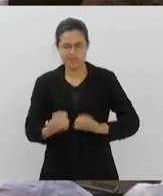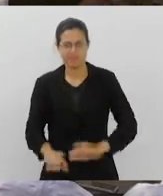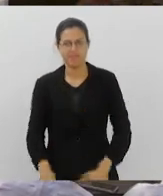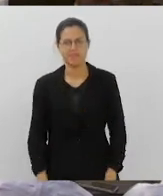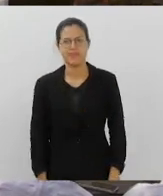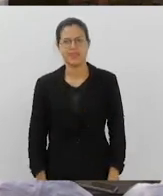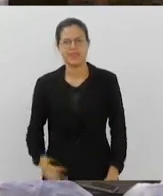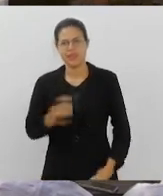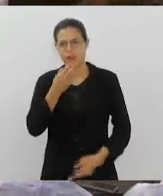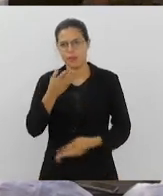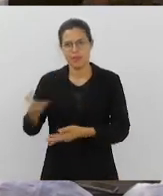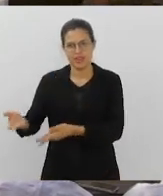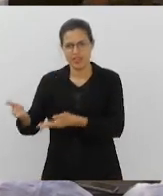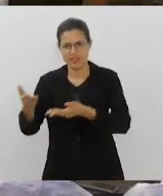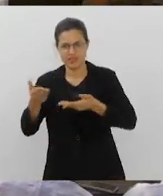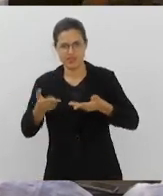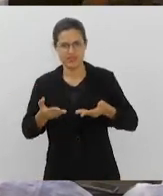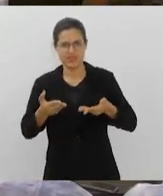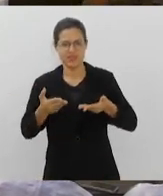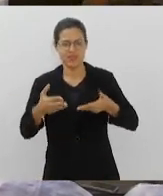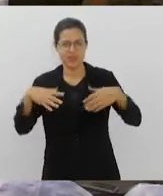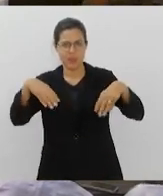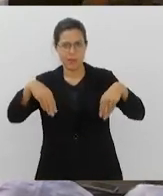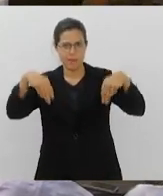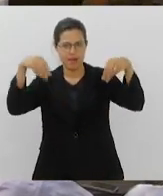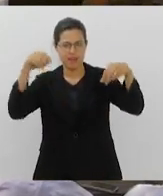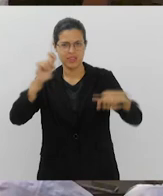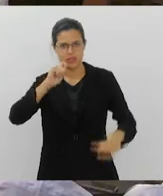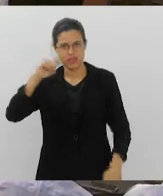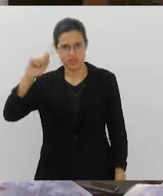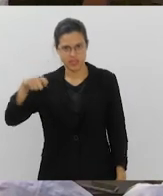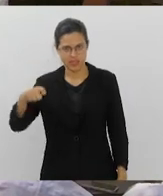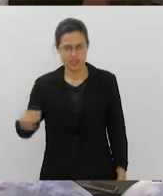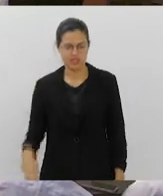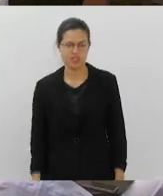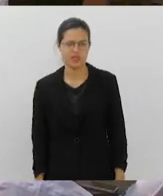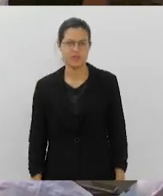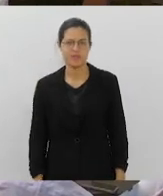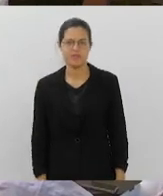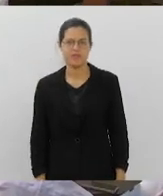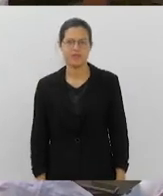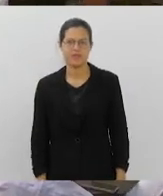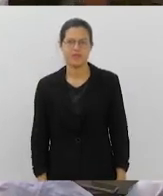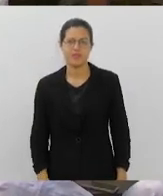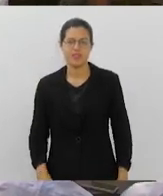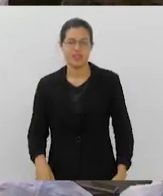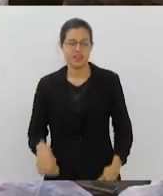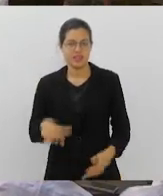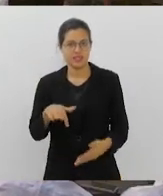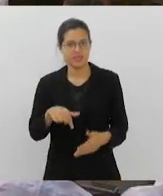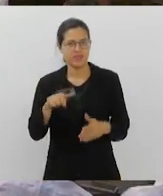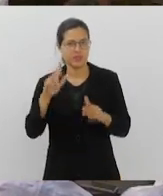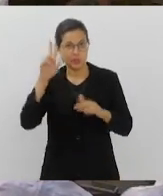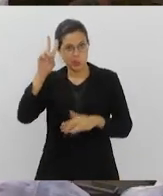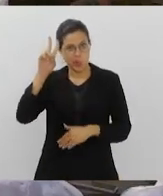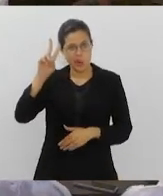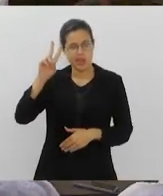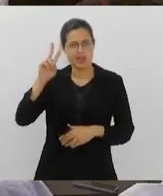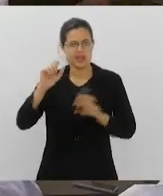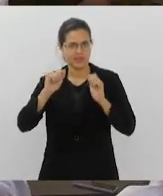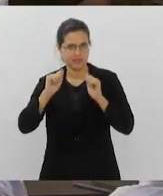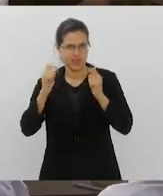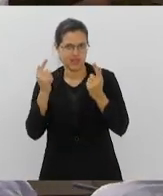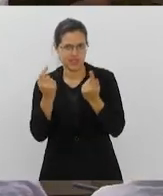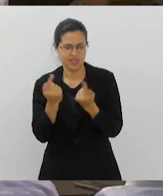Sejam muito bem-vindos ao Palácio Tiradentes, sede histórica do Parlamento Fluminense.